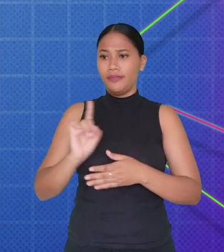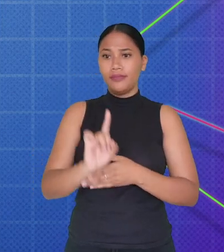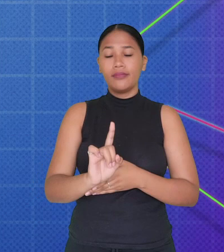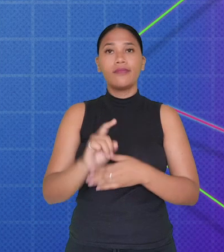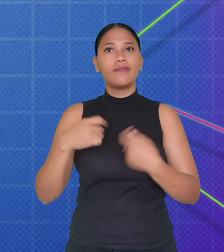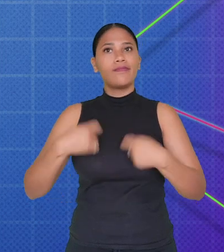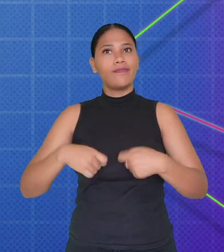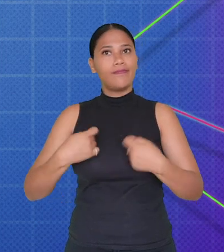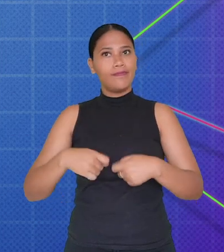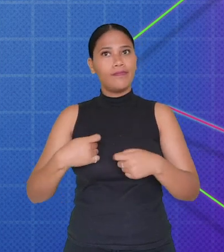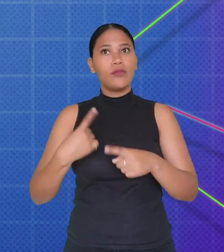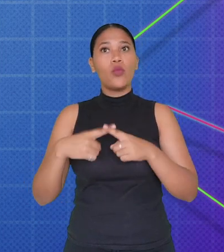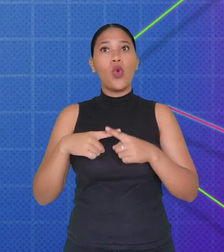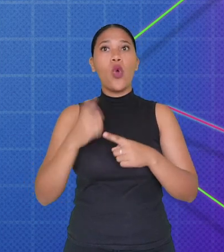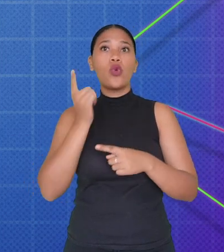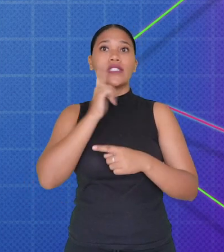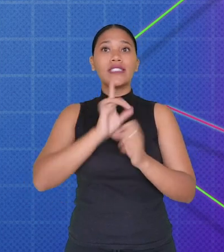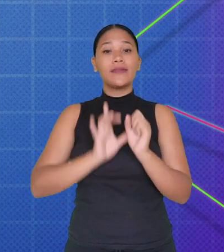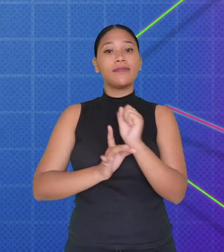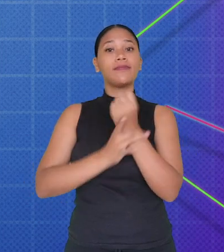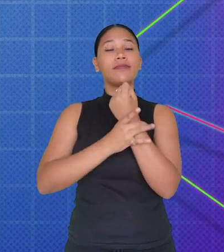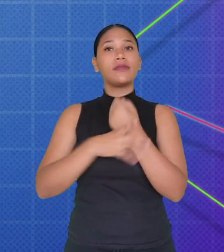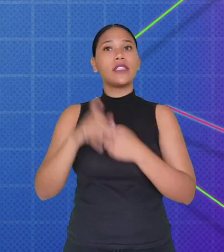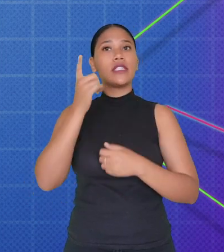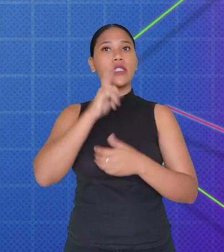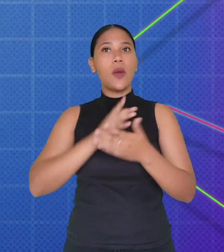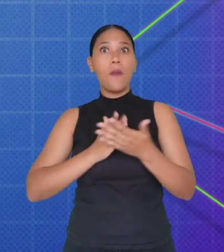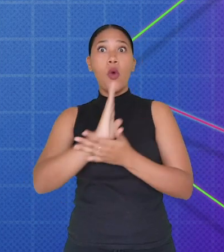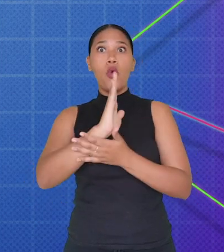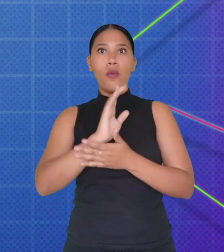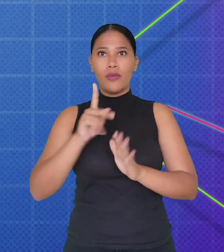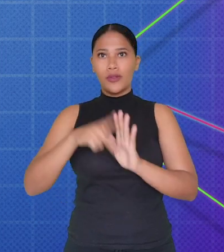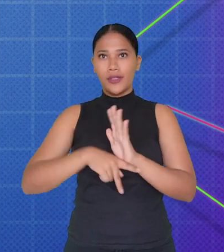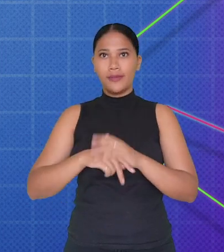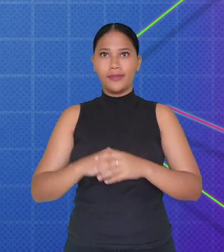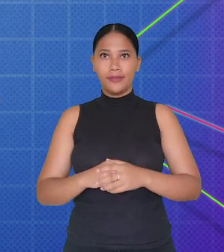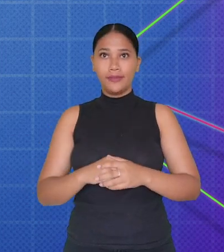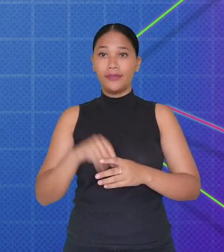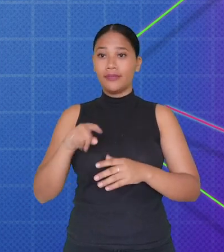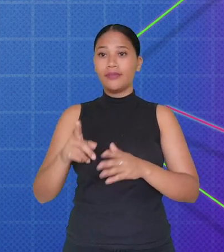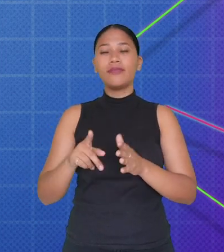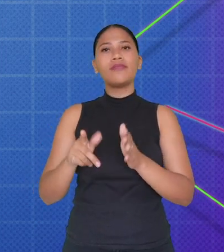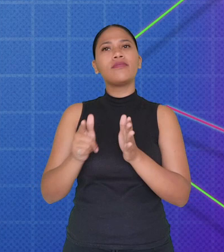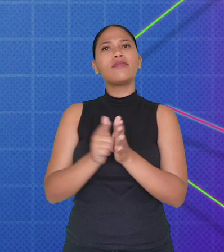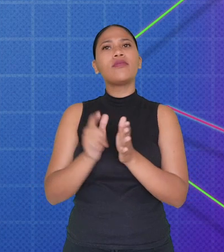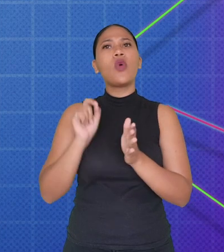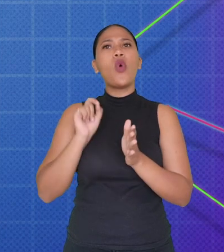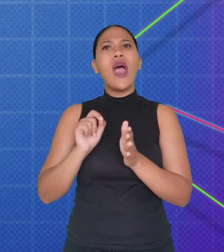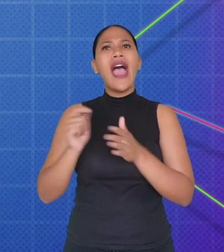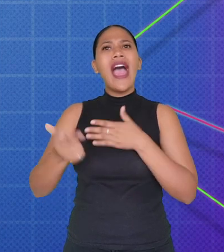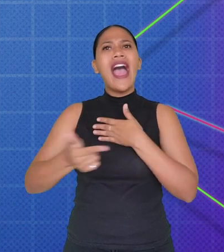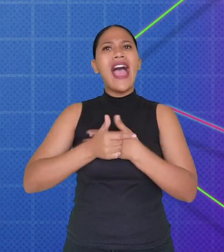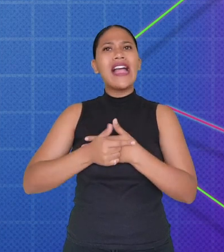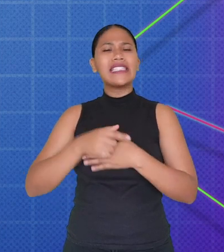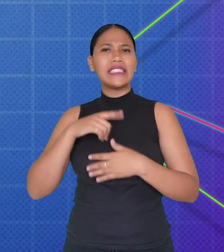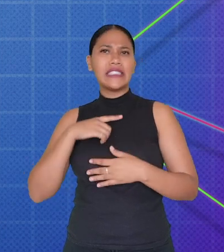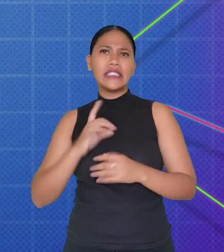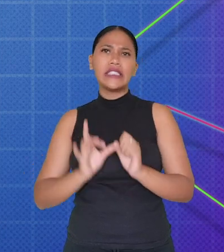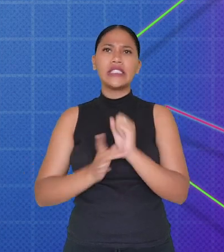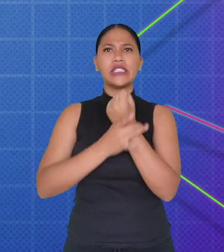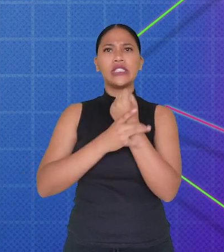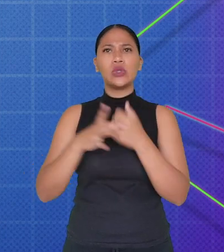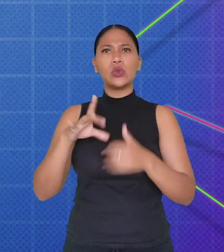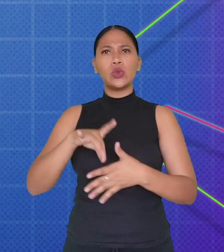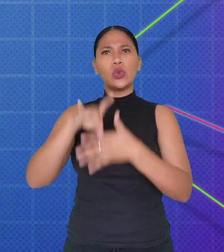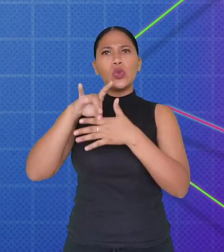produtor é fundamental para garantir o sucesso do projeto o gestor e o produtor assume um papel de liderança acima do game design